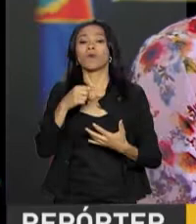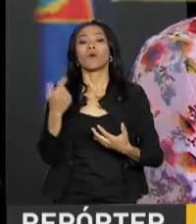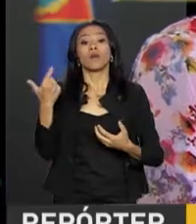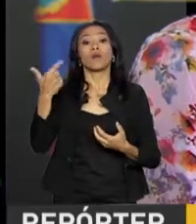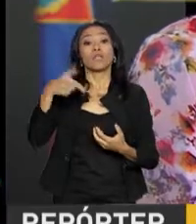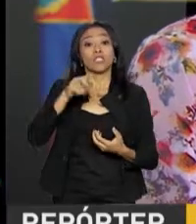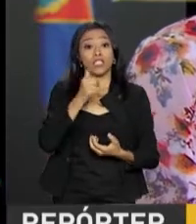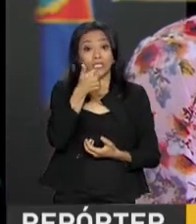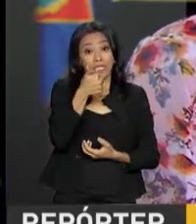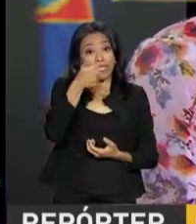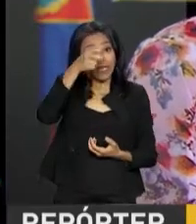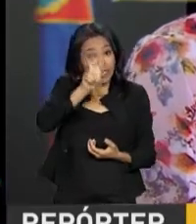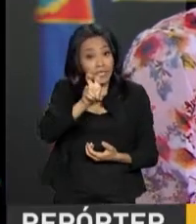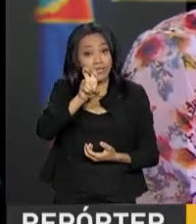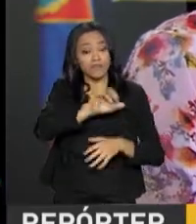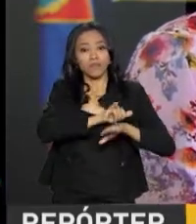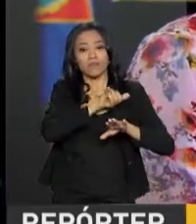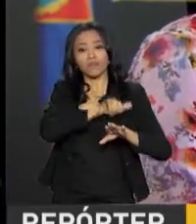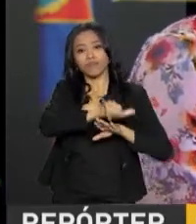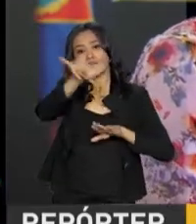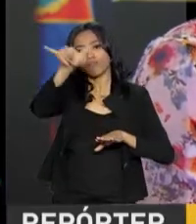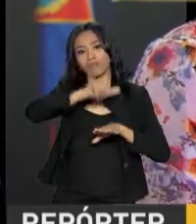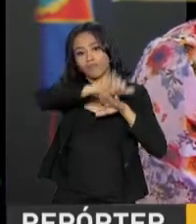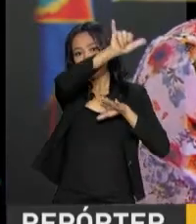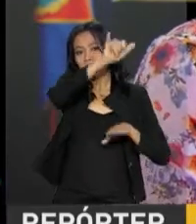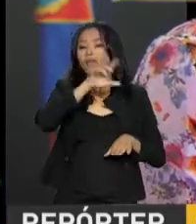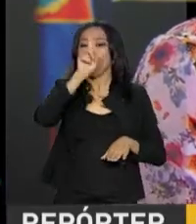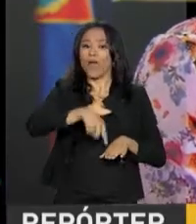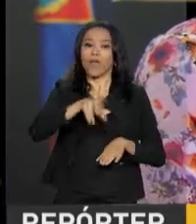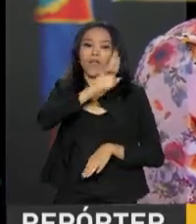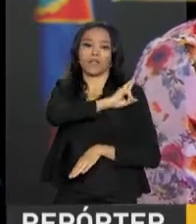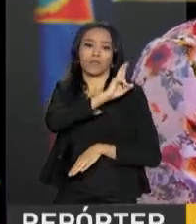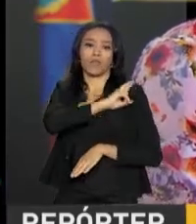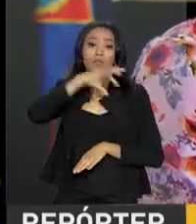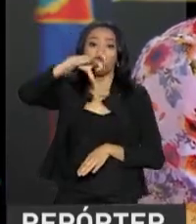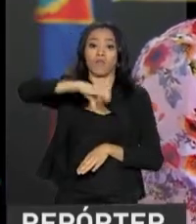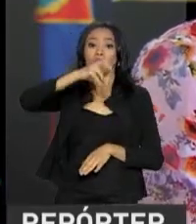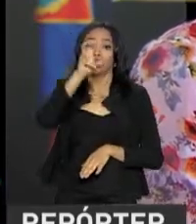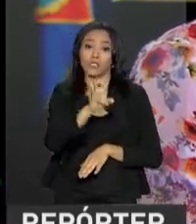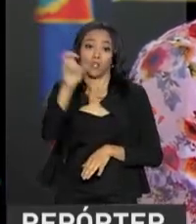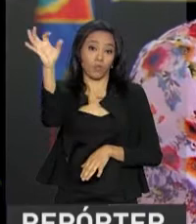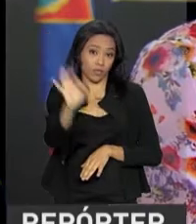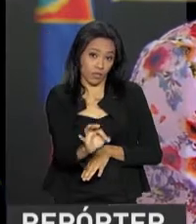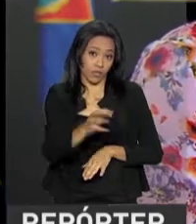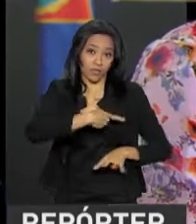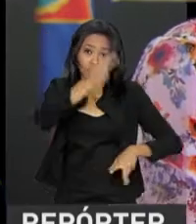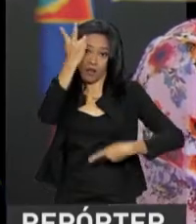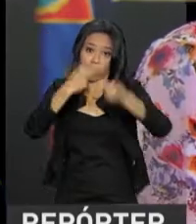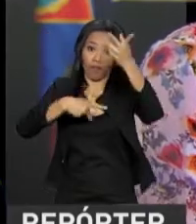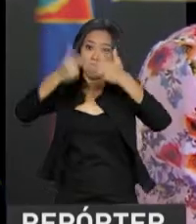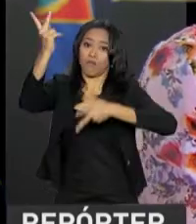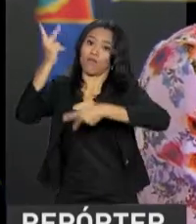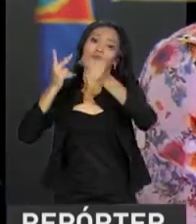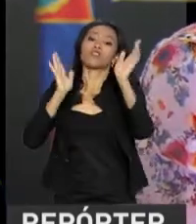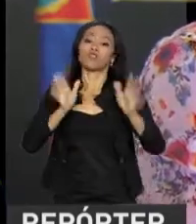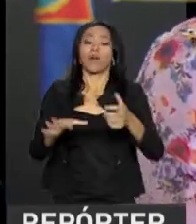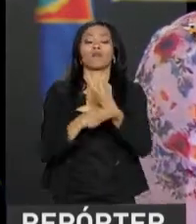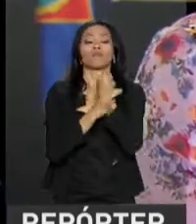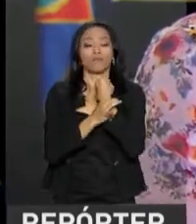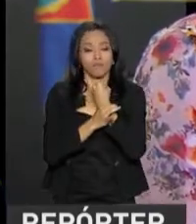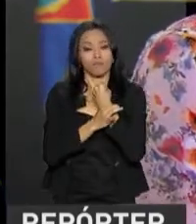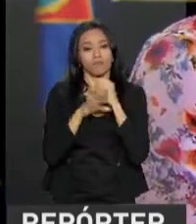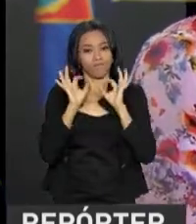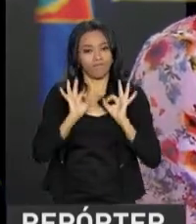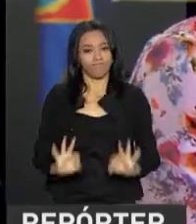aeroportos do país que são responsáveis por 95% do transporte aéreo no brasil está garantido